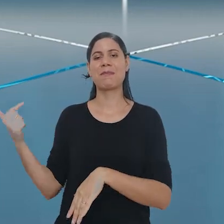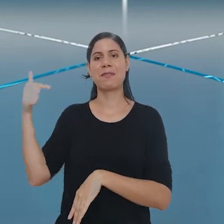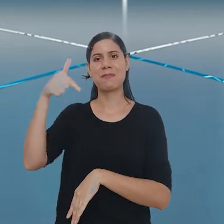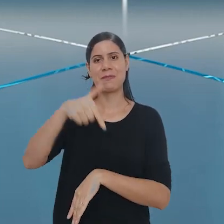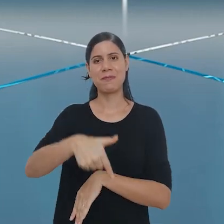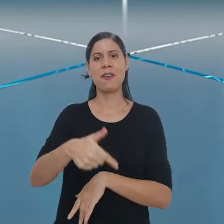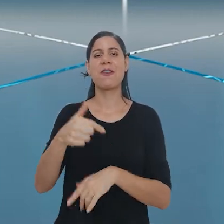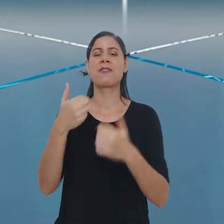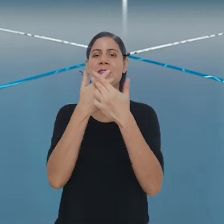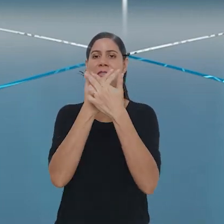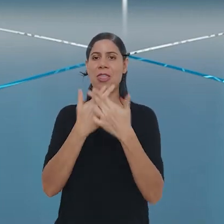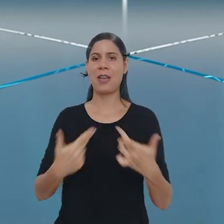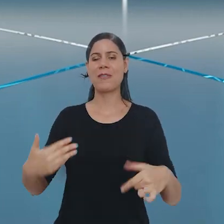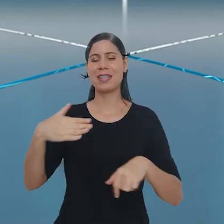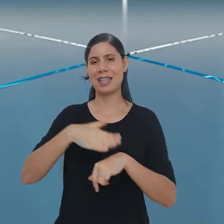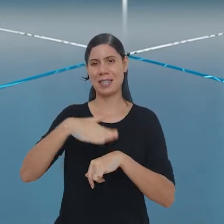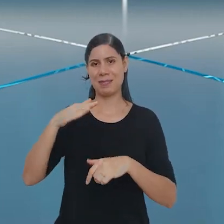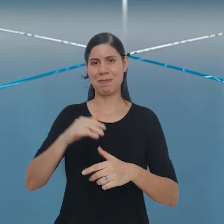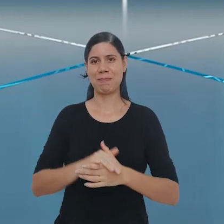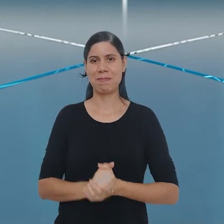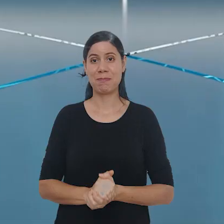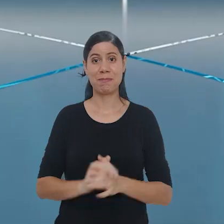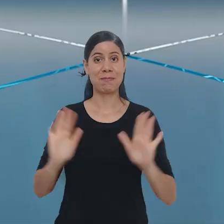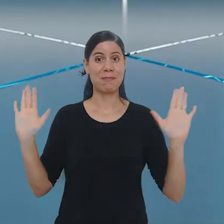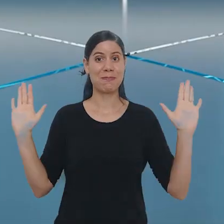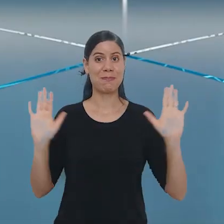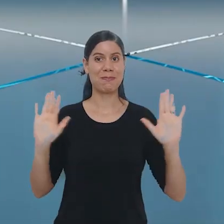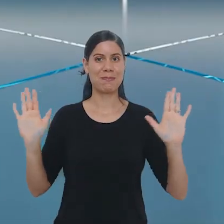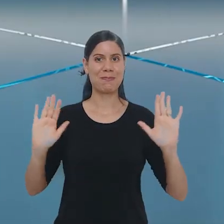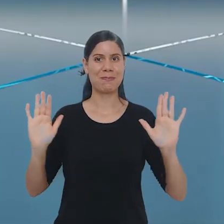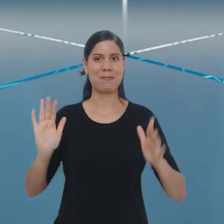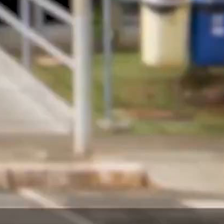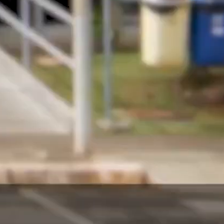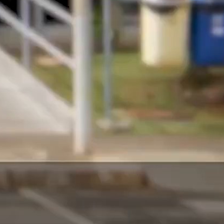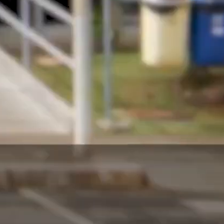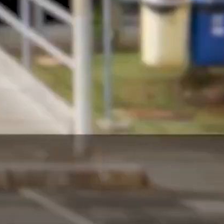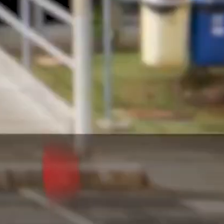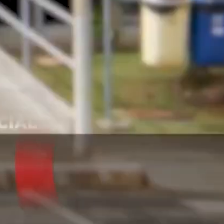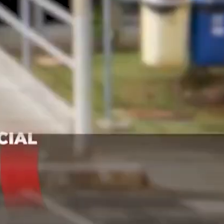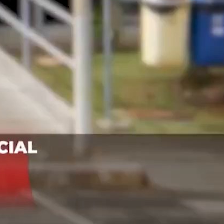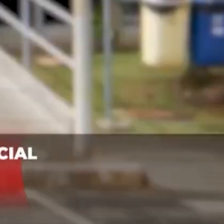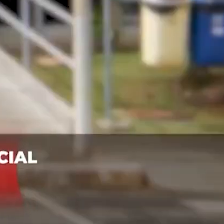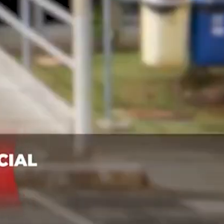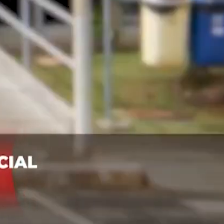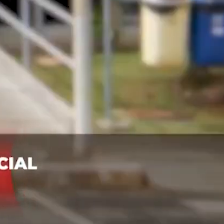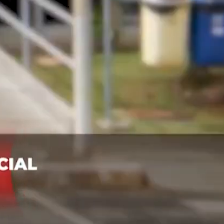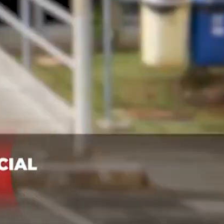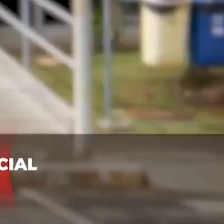volta com mais novidades no Inteiro Teor. Tchau!